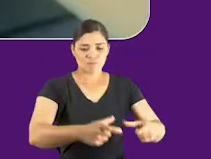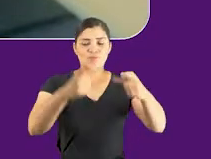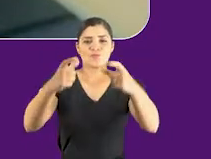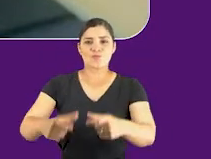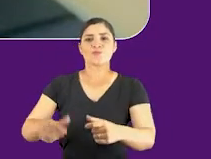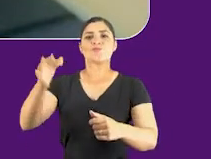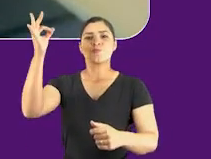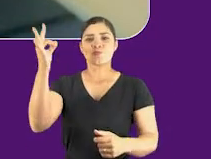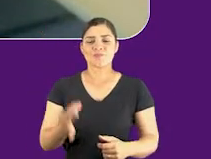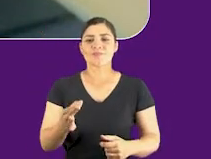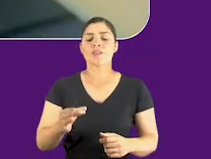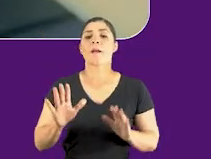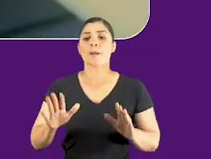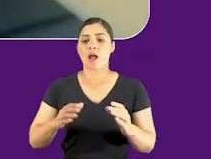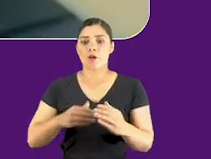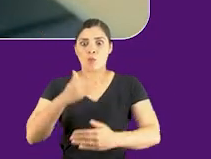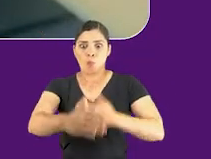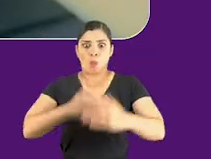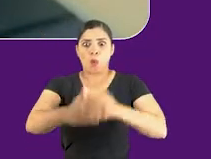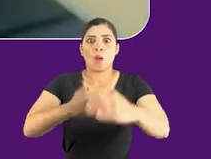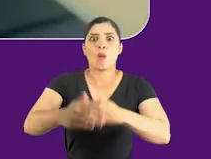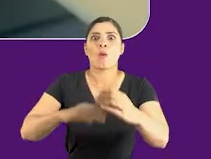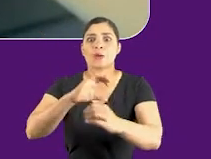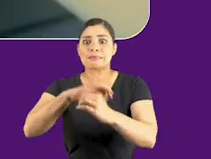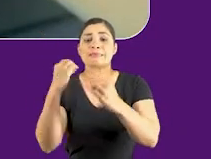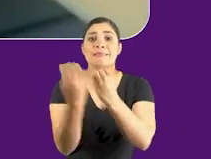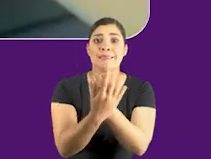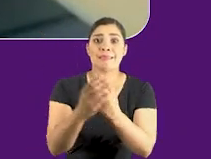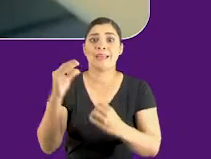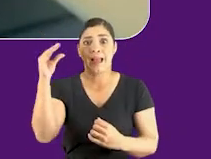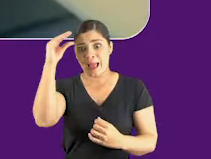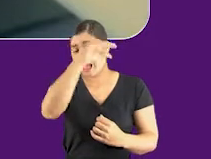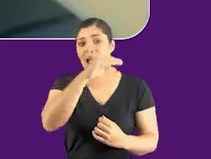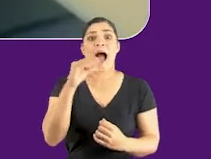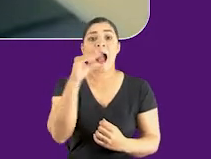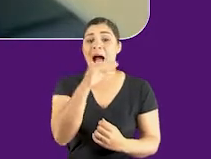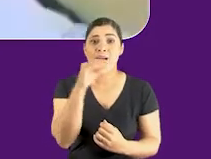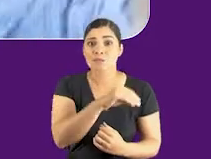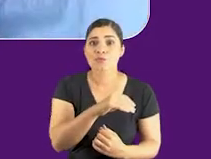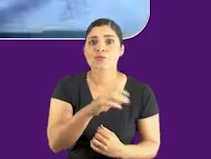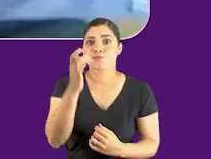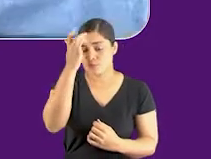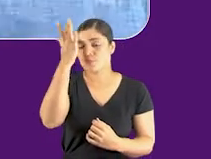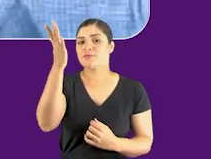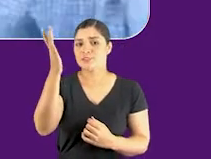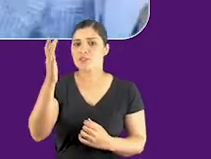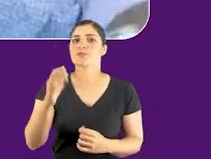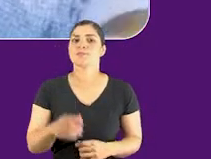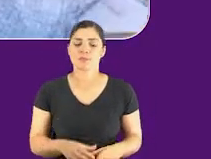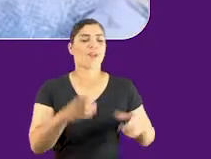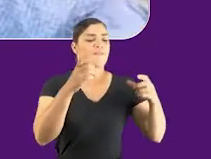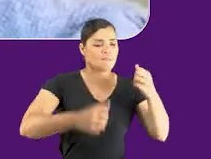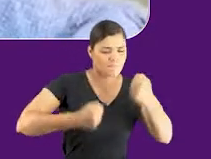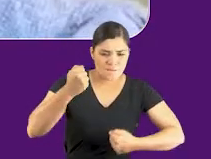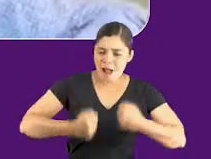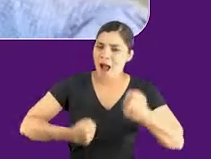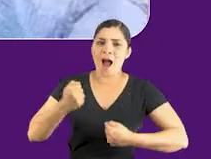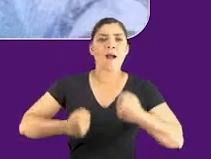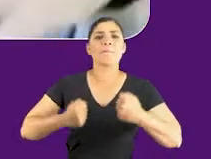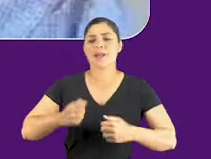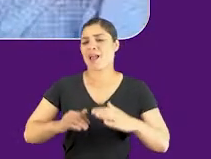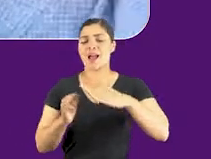postas Então o que aconteceu foi uma aceleração gigante de tudo que nós fazemos seja nas fábricas seja no e-commerce seja